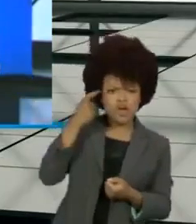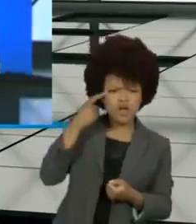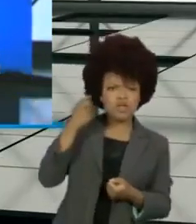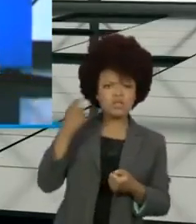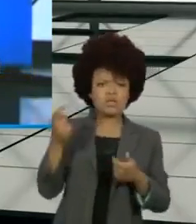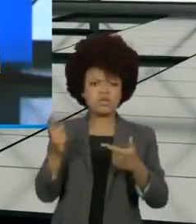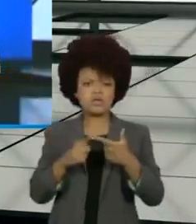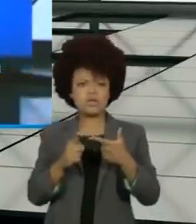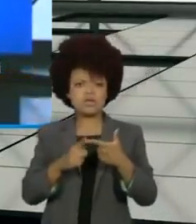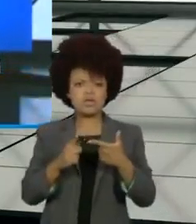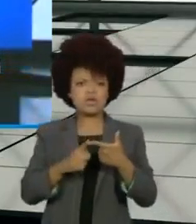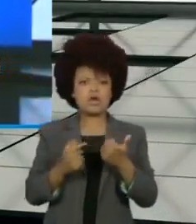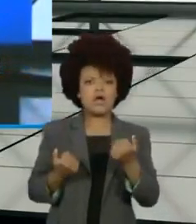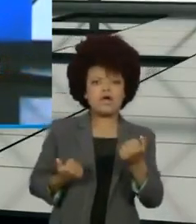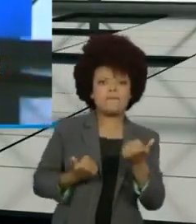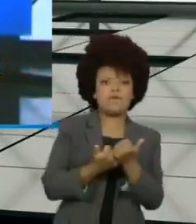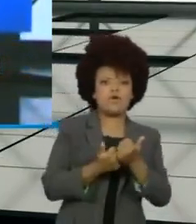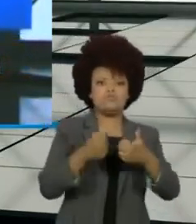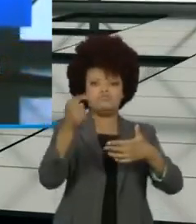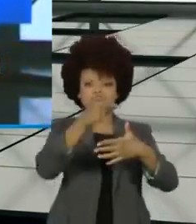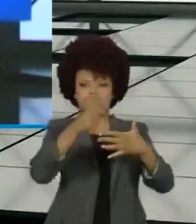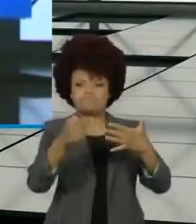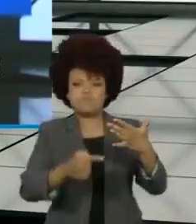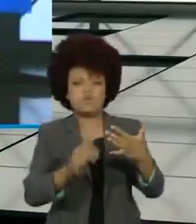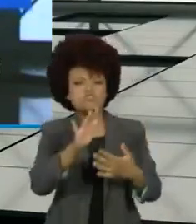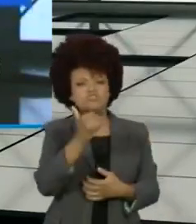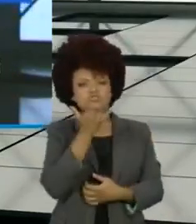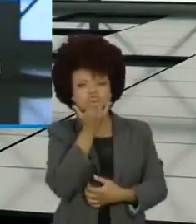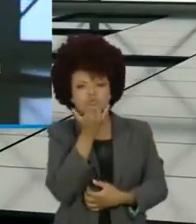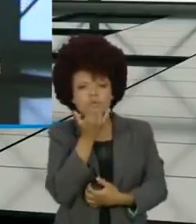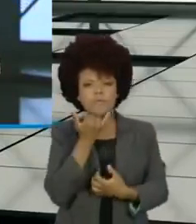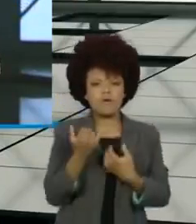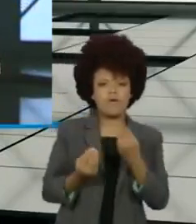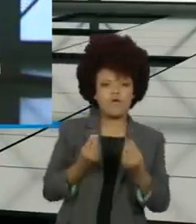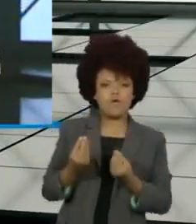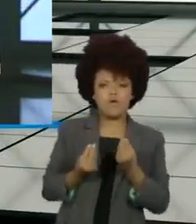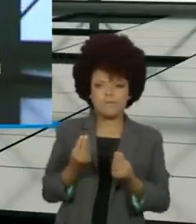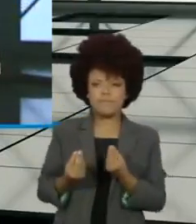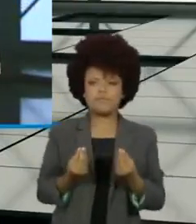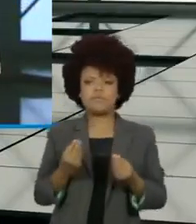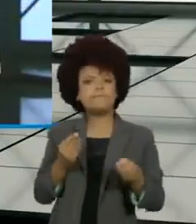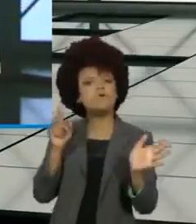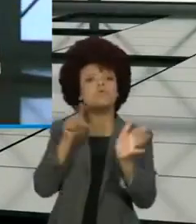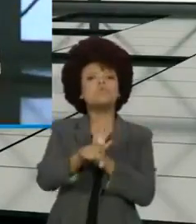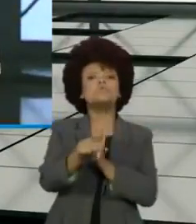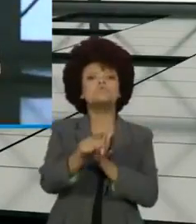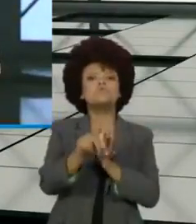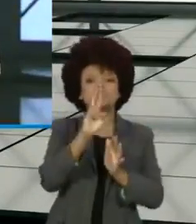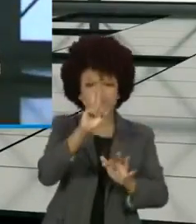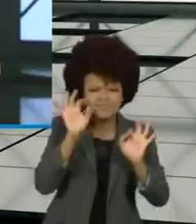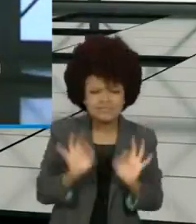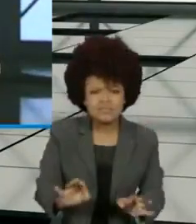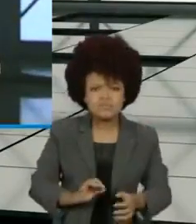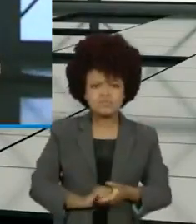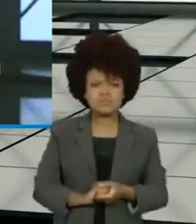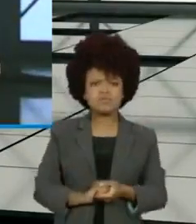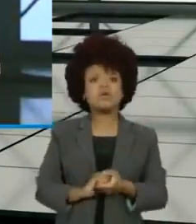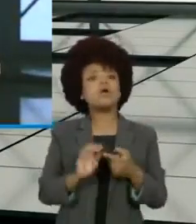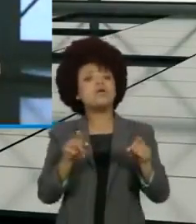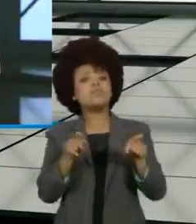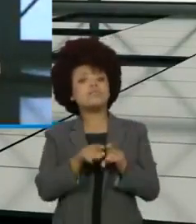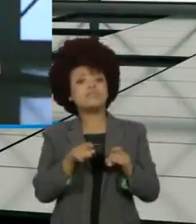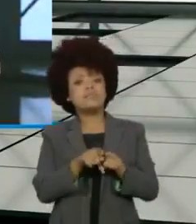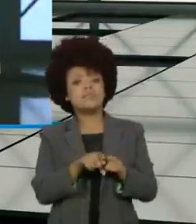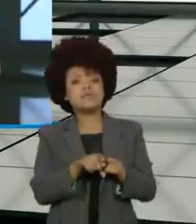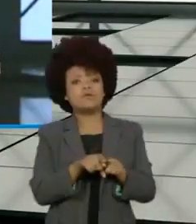onde tem poder tem Russomanno casada com ele então por favor Não fuja da pergunta Mussoumano Quando o senhor apoiou o